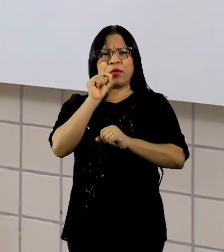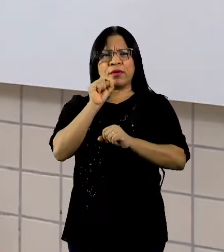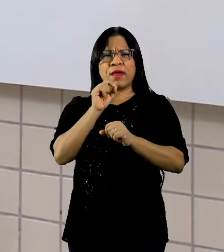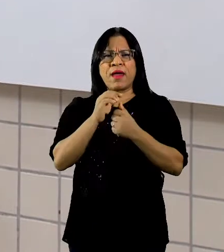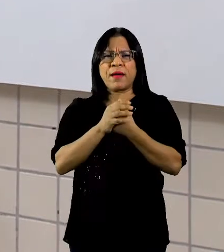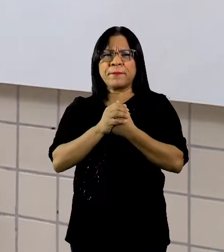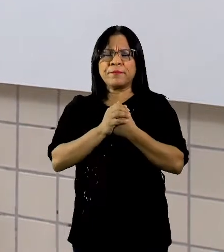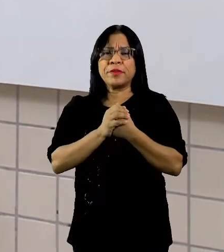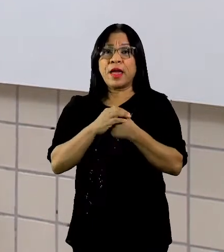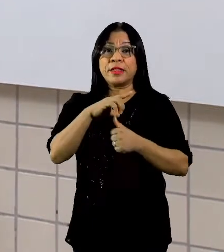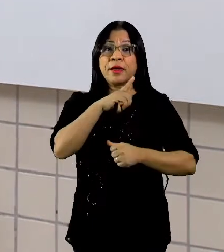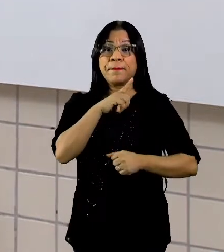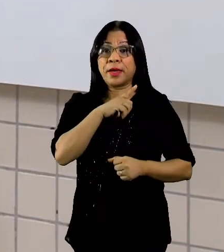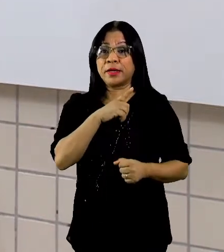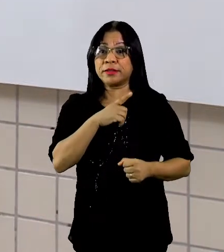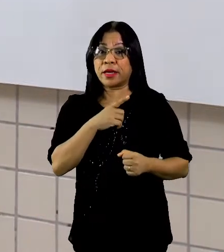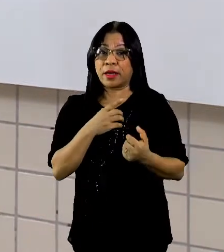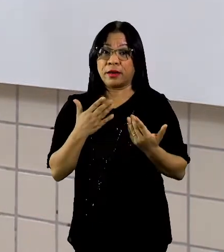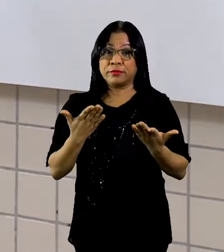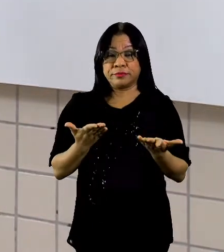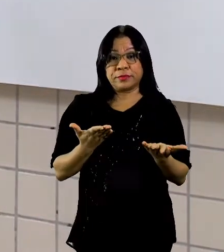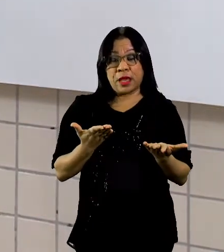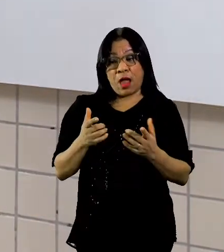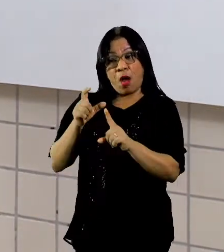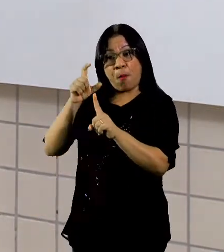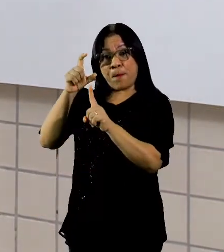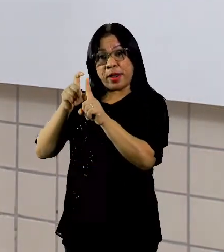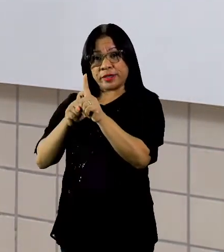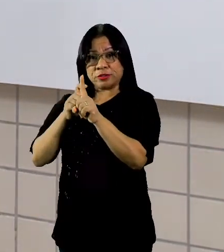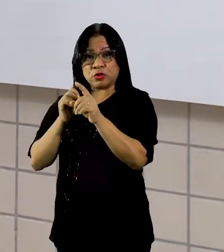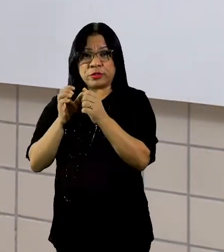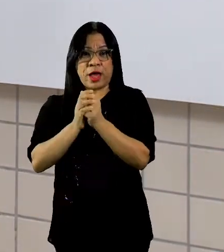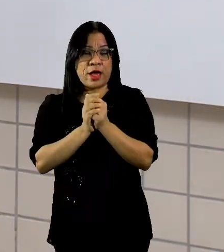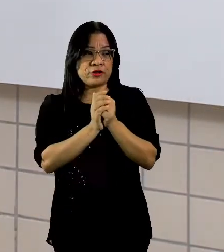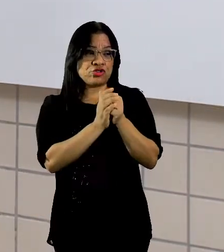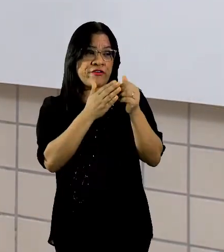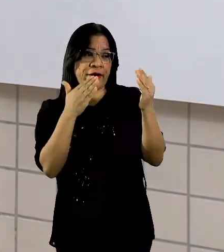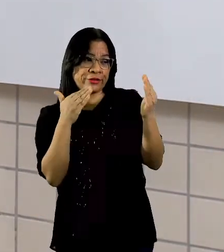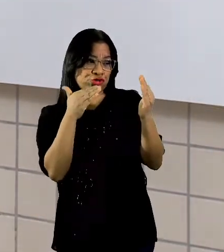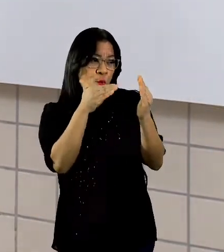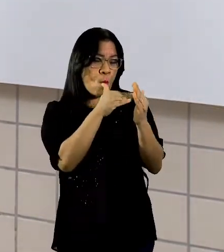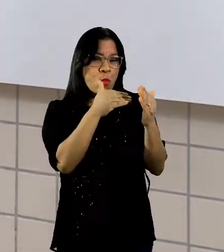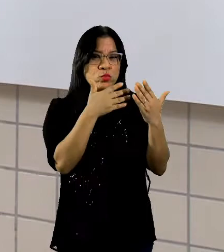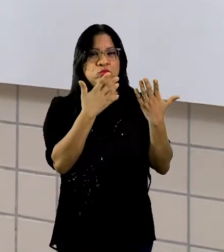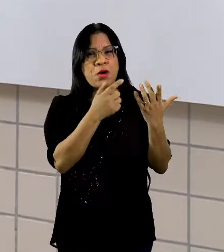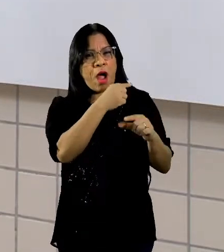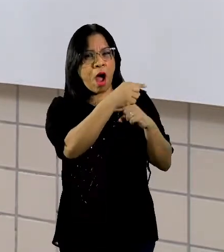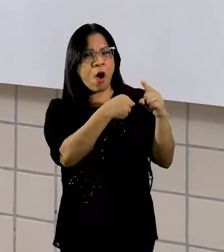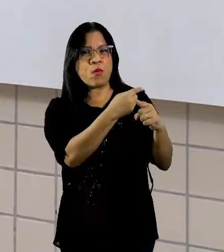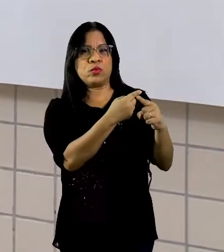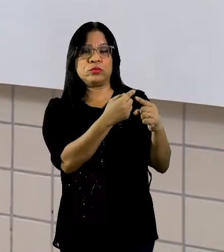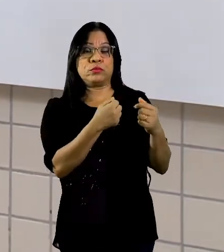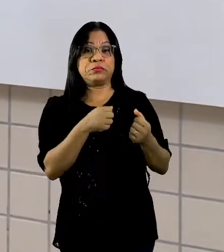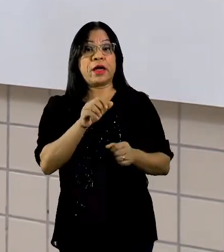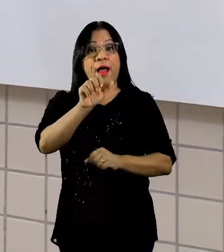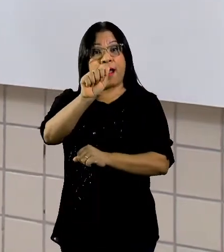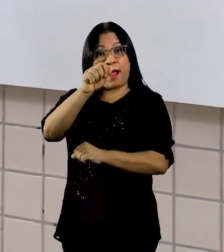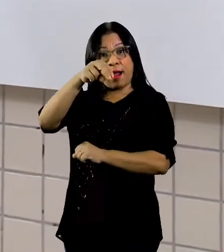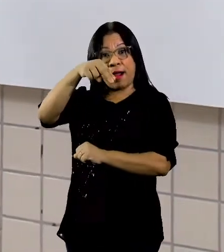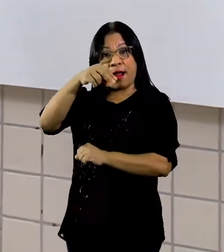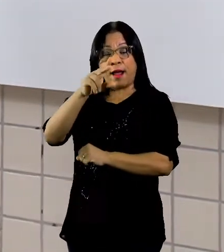protagonista. Entenderam? Além do protagonista e do antagonista, nós temos os